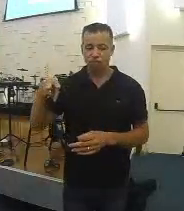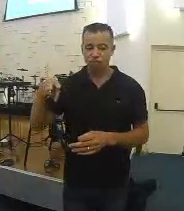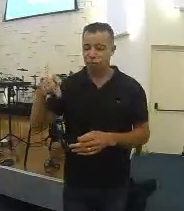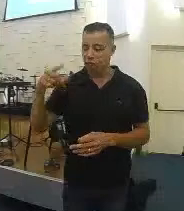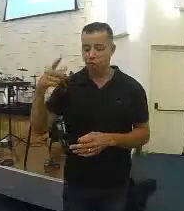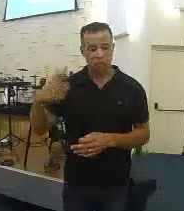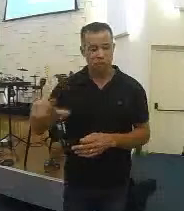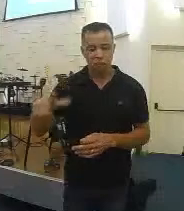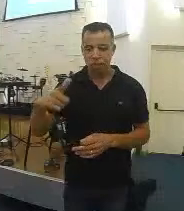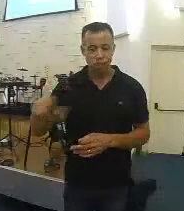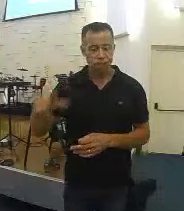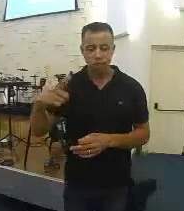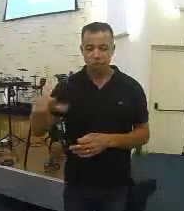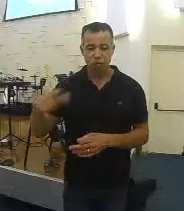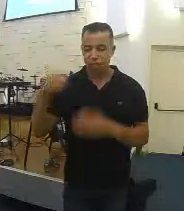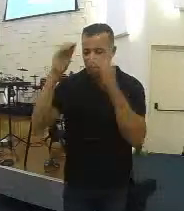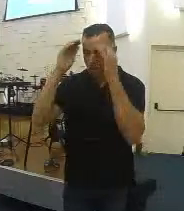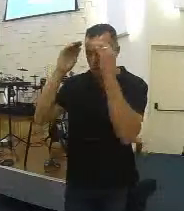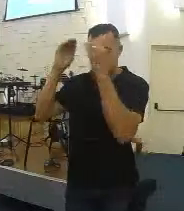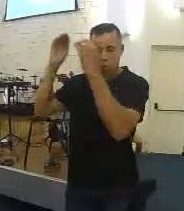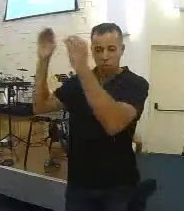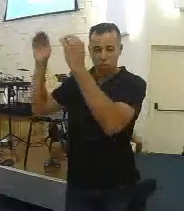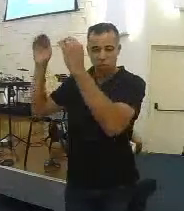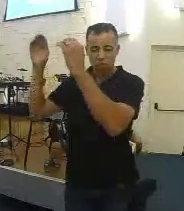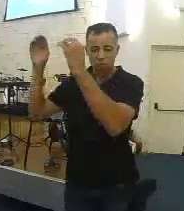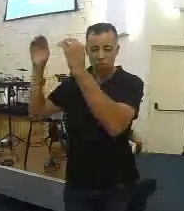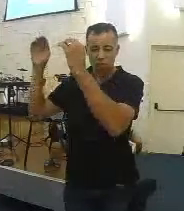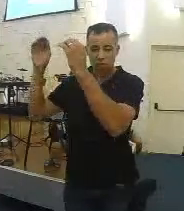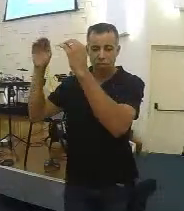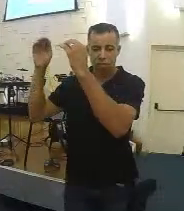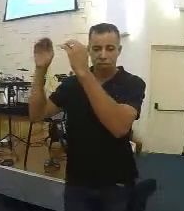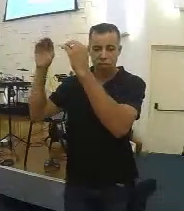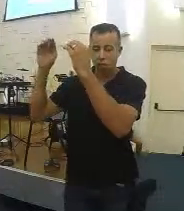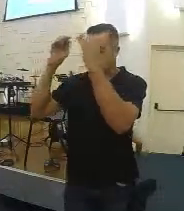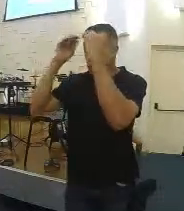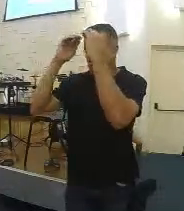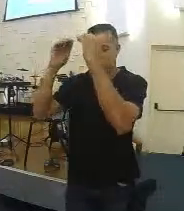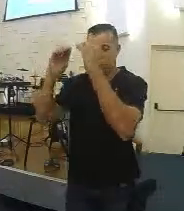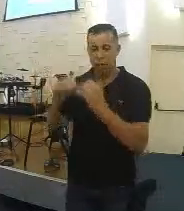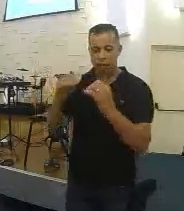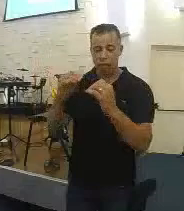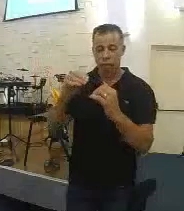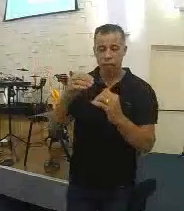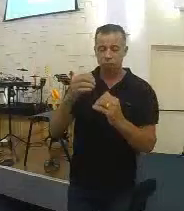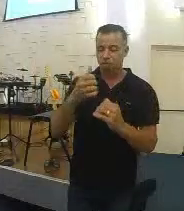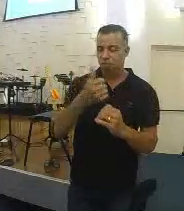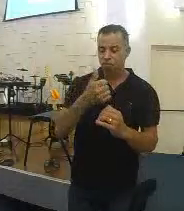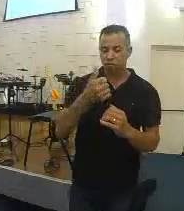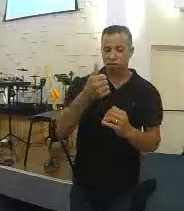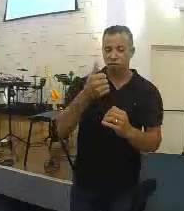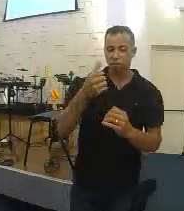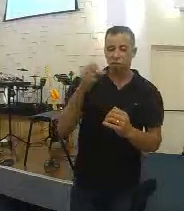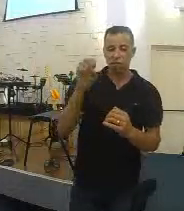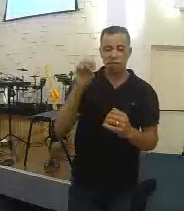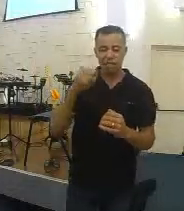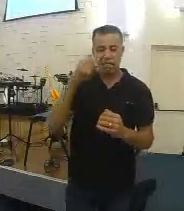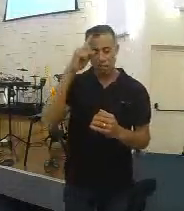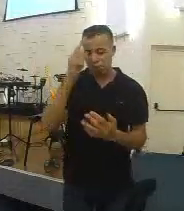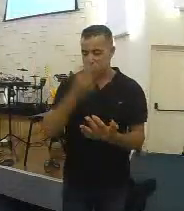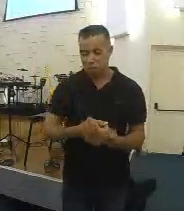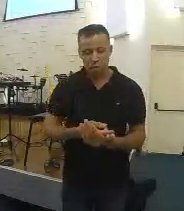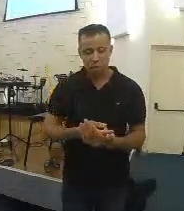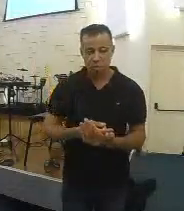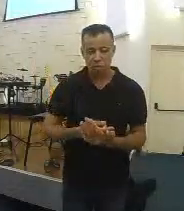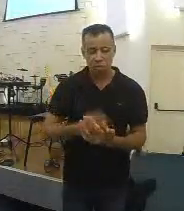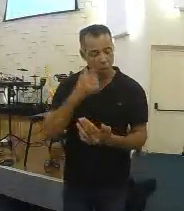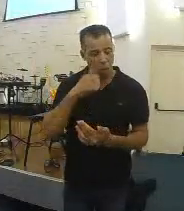usar o nome de Deus em vão. Eles conseguem quebrar os 10 mandamentos nesses 2 capítulos. Não há um mandamento que não é quebrado. Mãe é